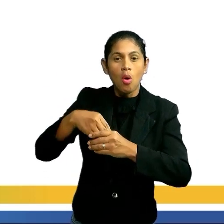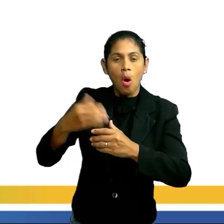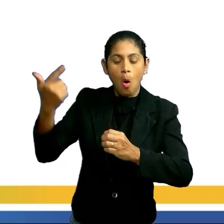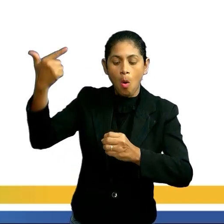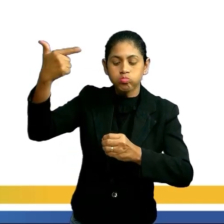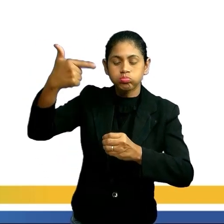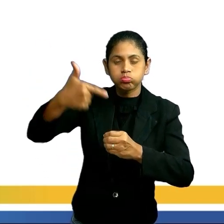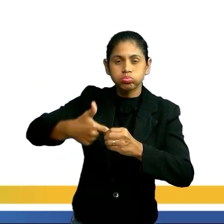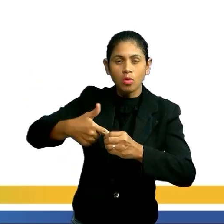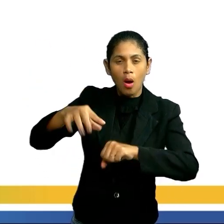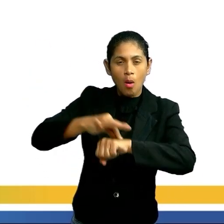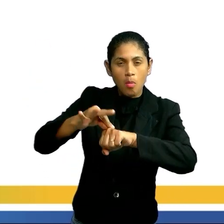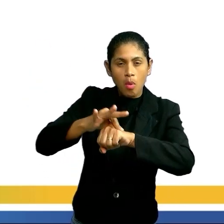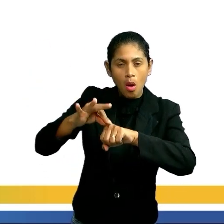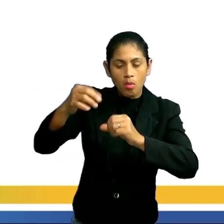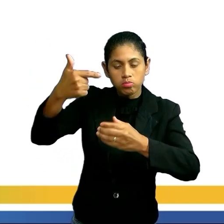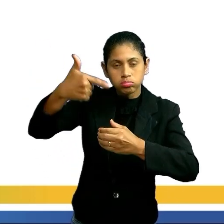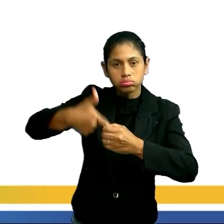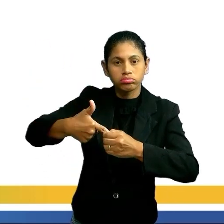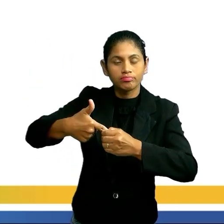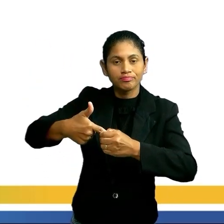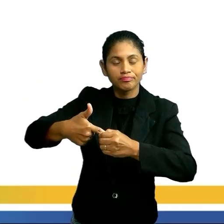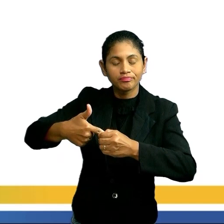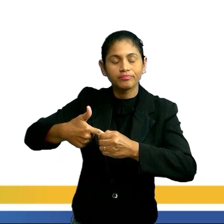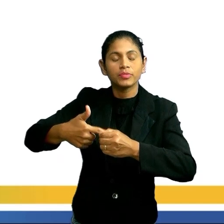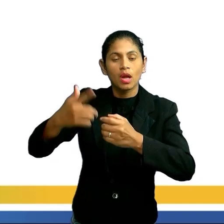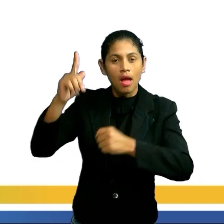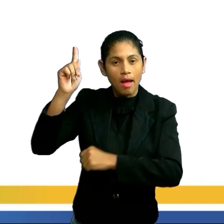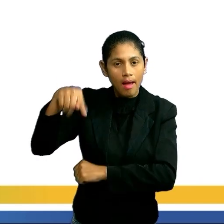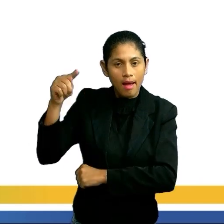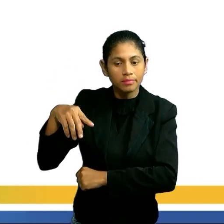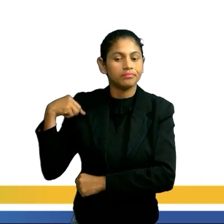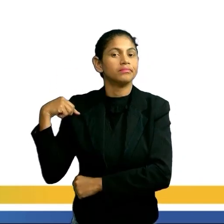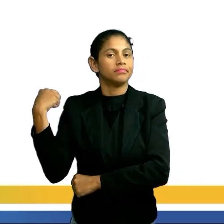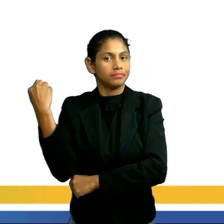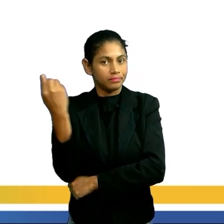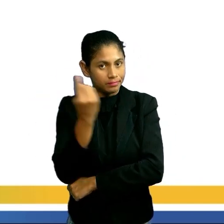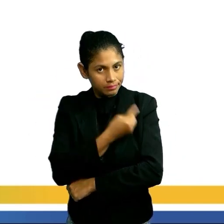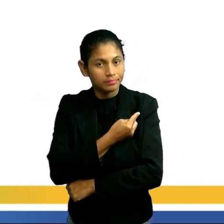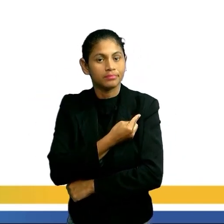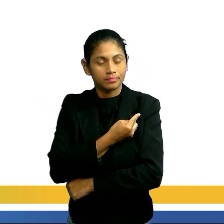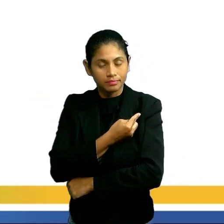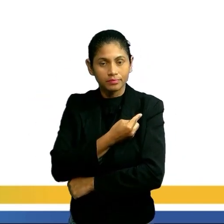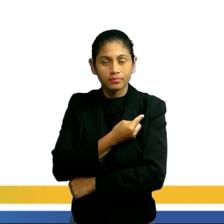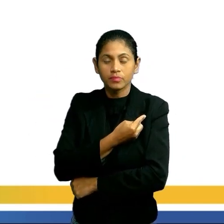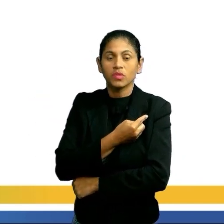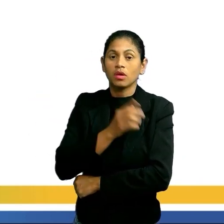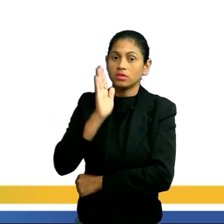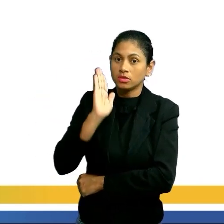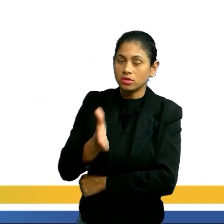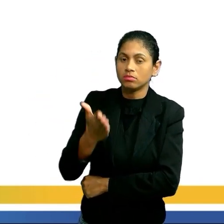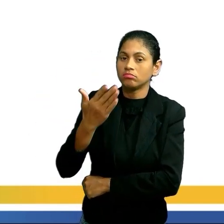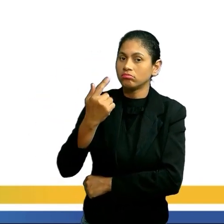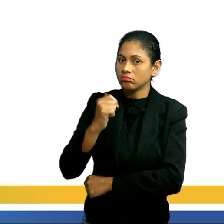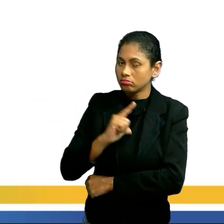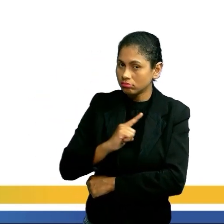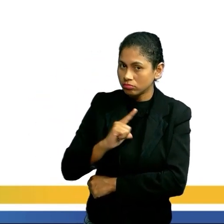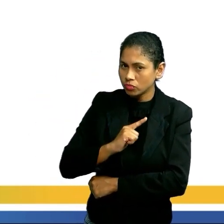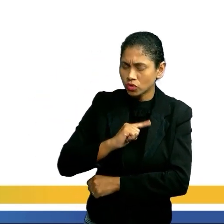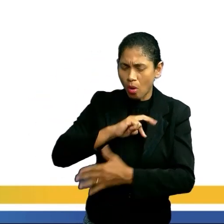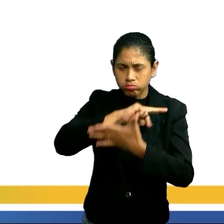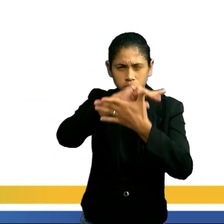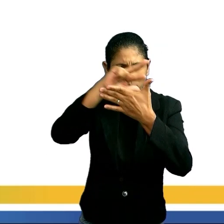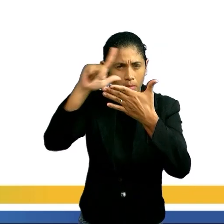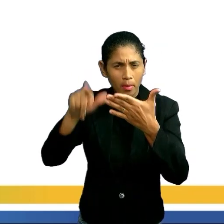É nesse momento da história do Brasil, né, que já havia vários estudos, que havia várias fontes de petróleo no Brasil, no